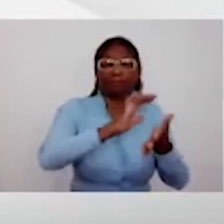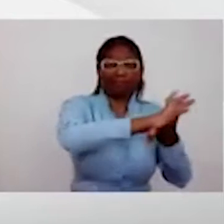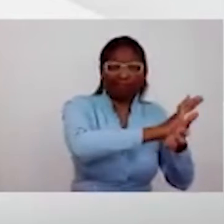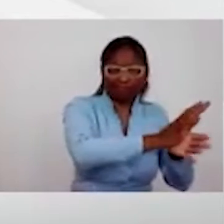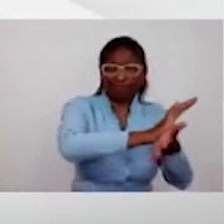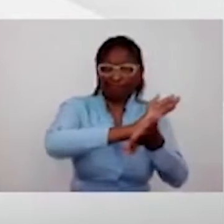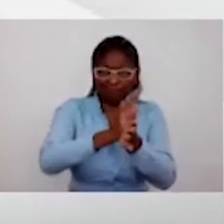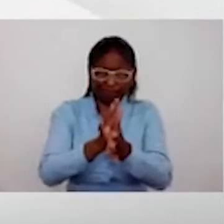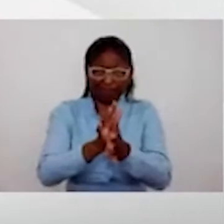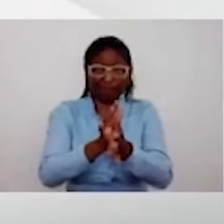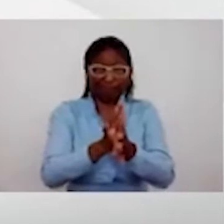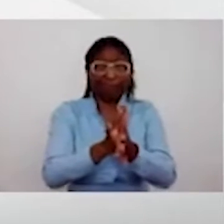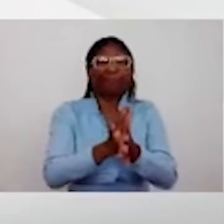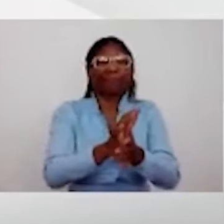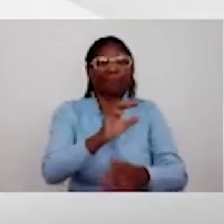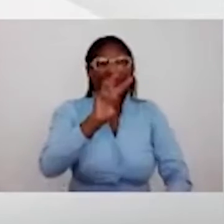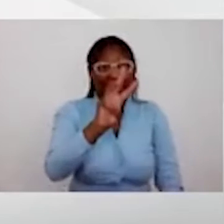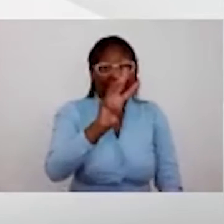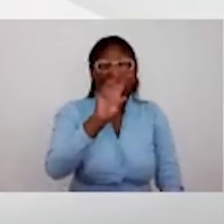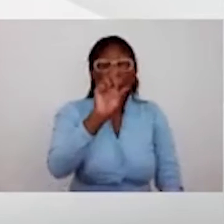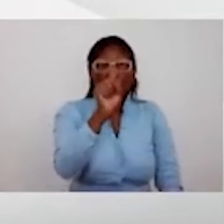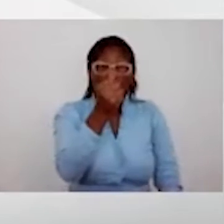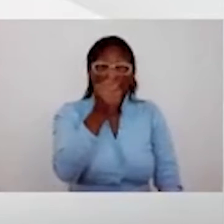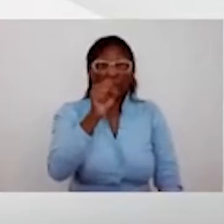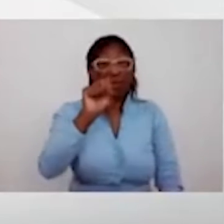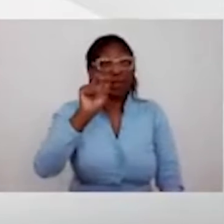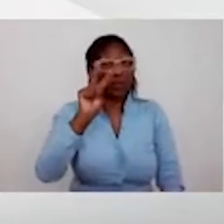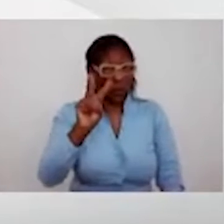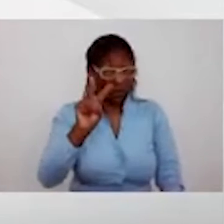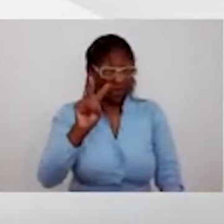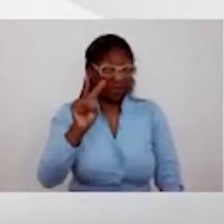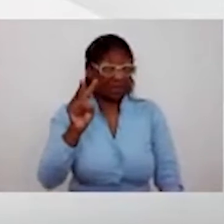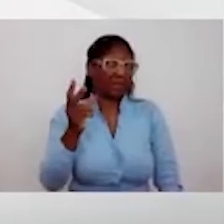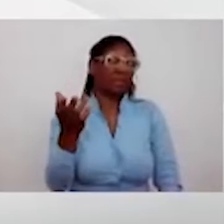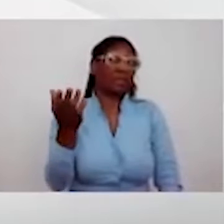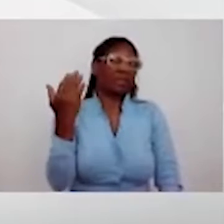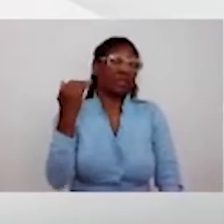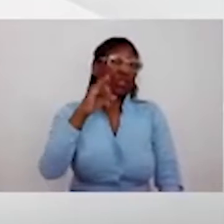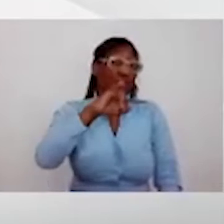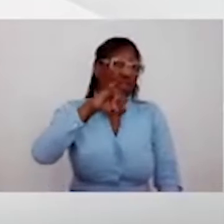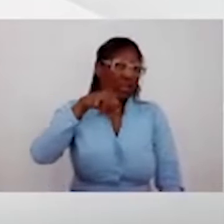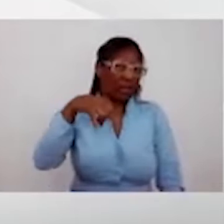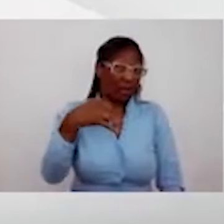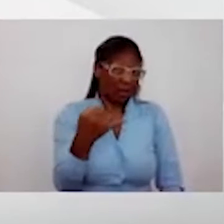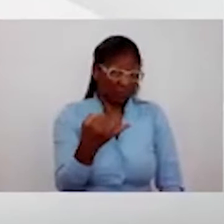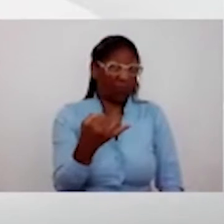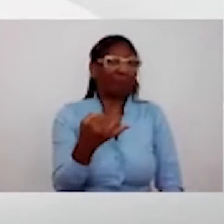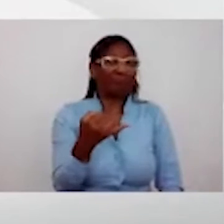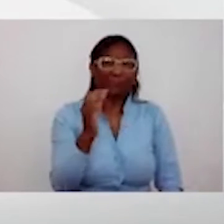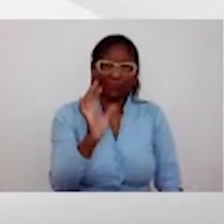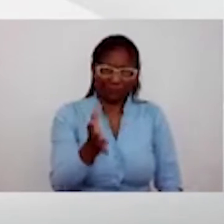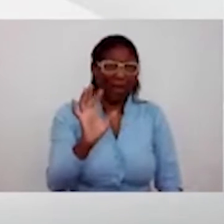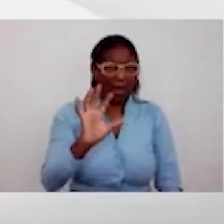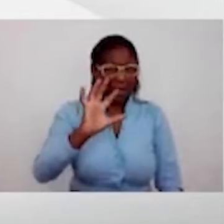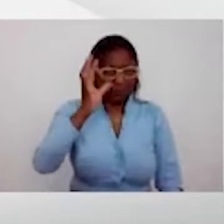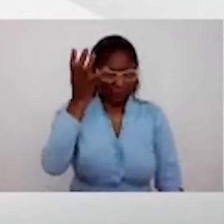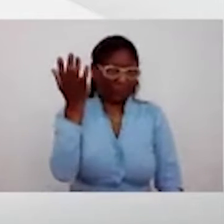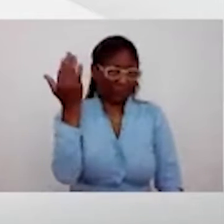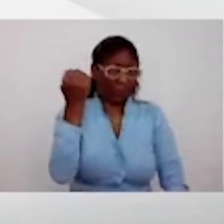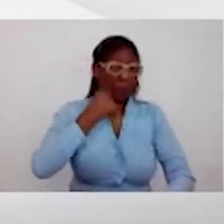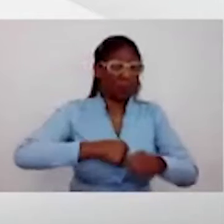chegaram a incríveis 382 homicídios em janeiro, né? Crimes contra a vida em janeiro